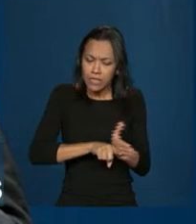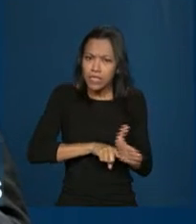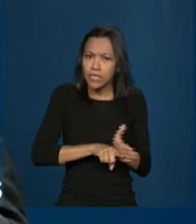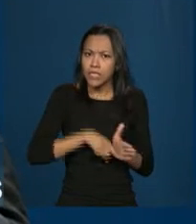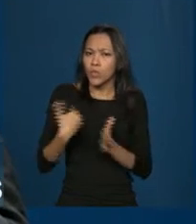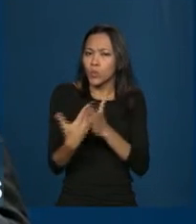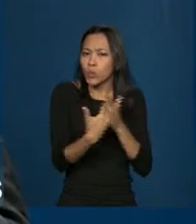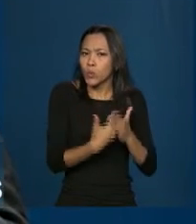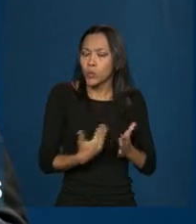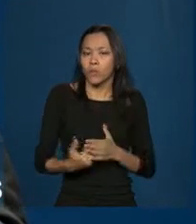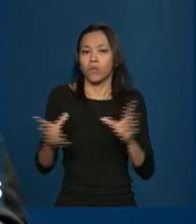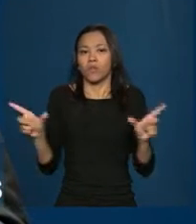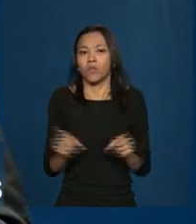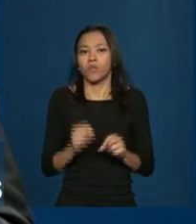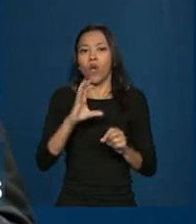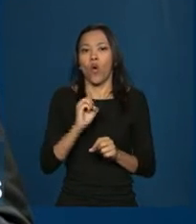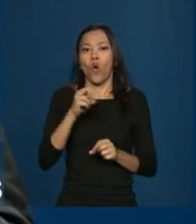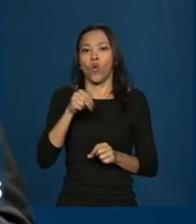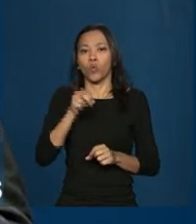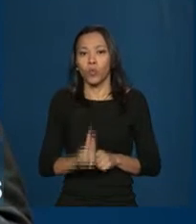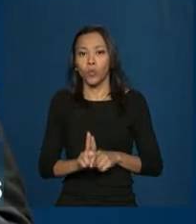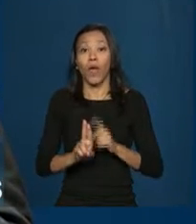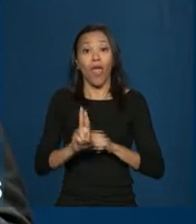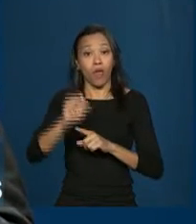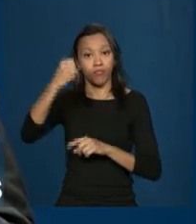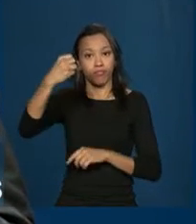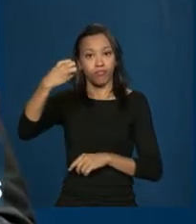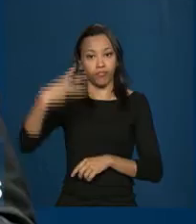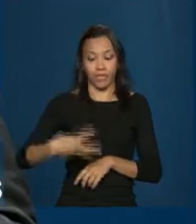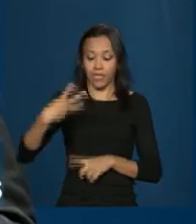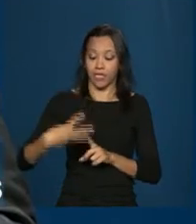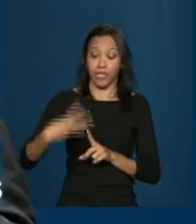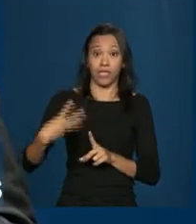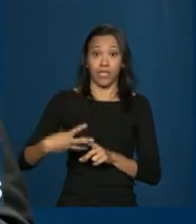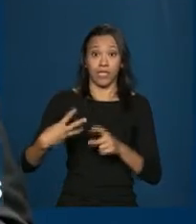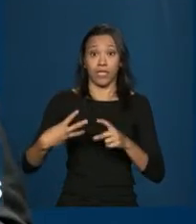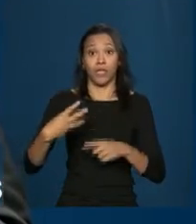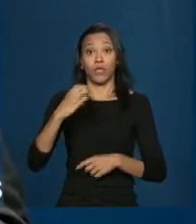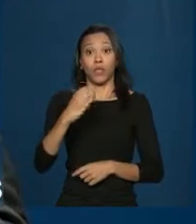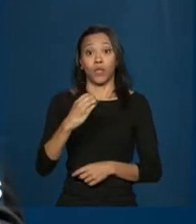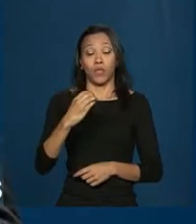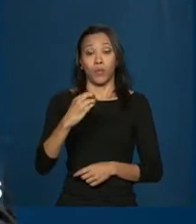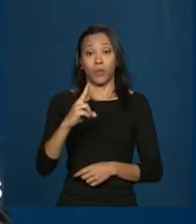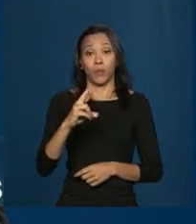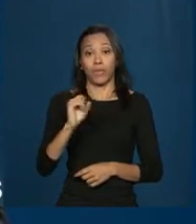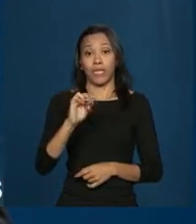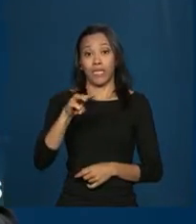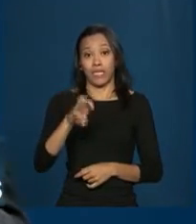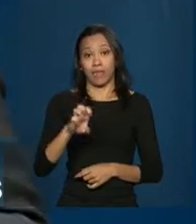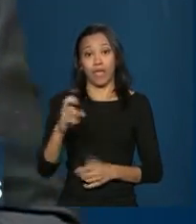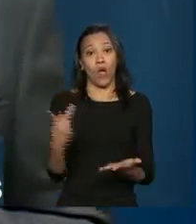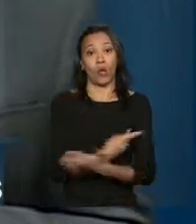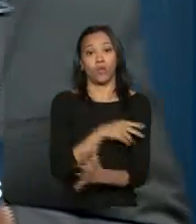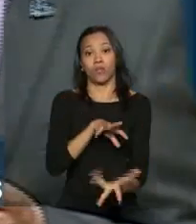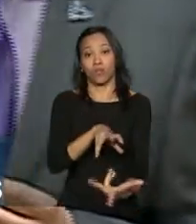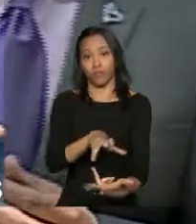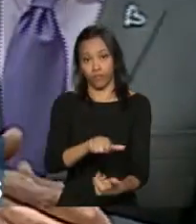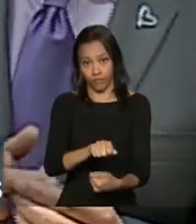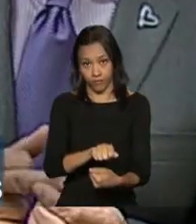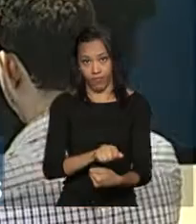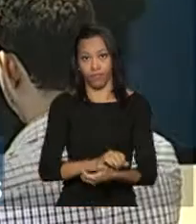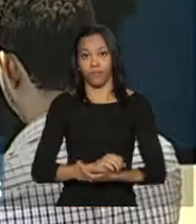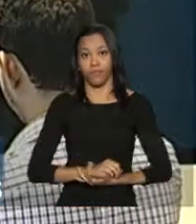estudos das Nações Unidas indicam que é o terceiro crime mais importante de características transnacionais, né?